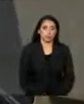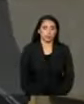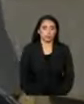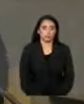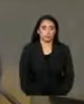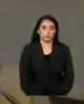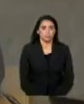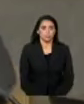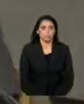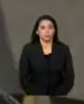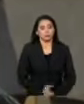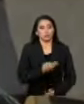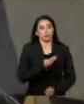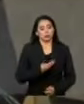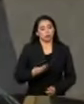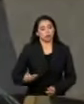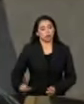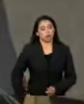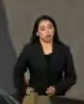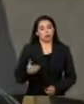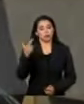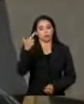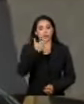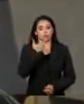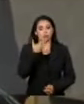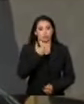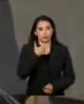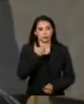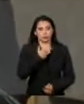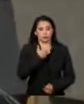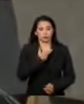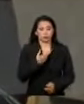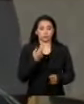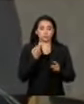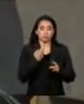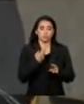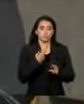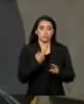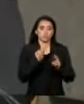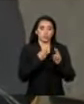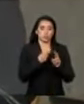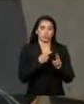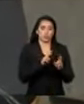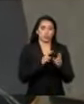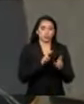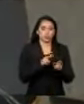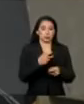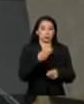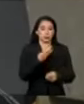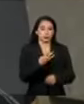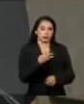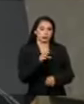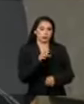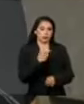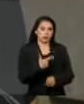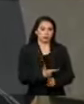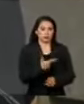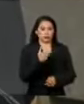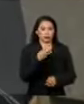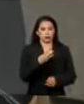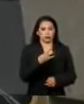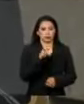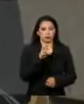pelo ministro Ricardo Lewandowski, na reclamação 3235, determinando,